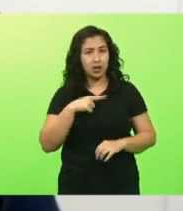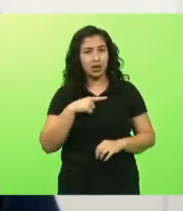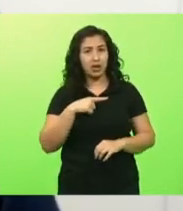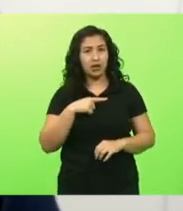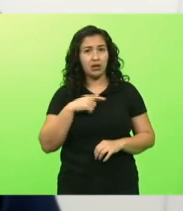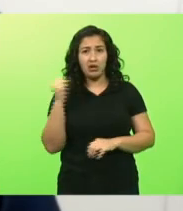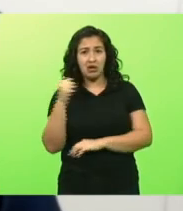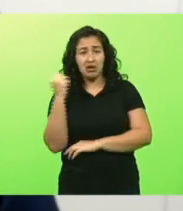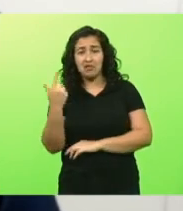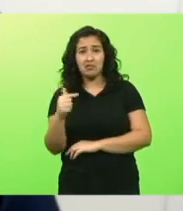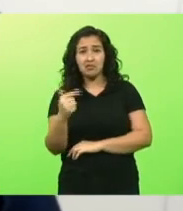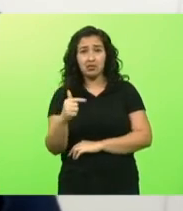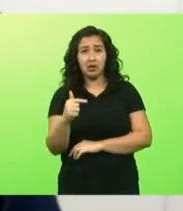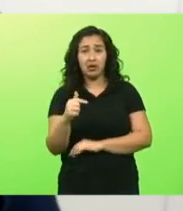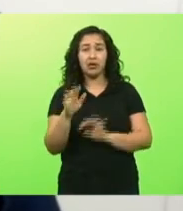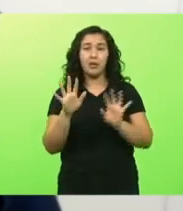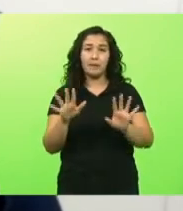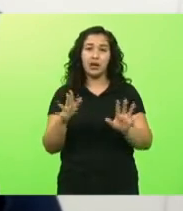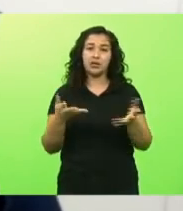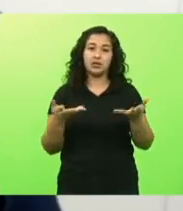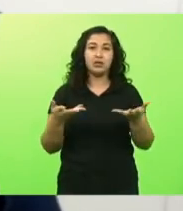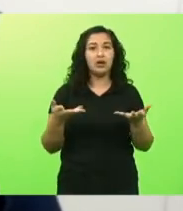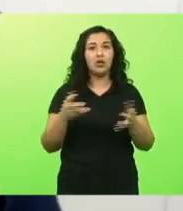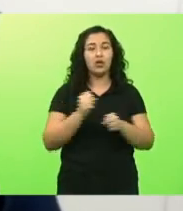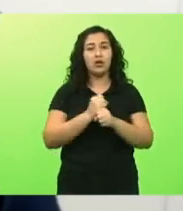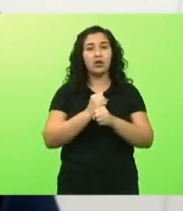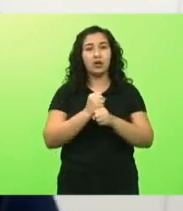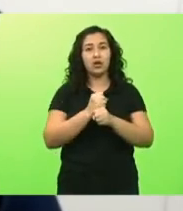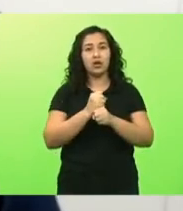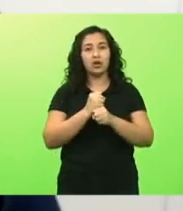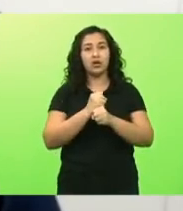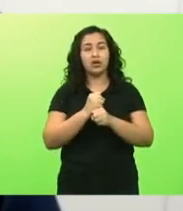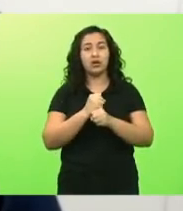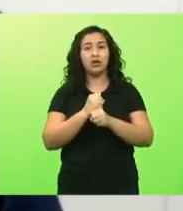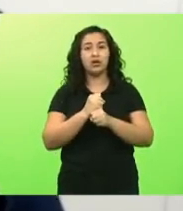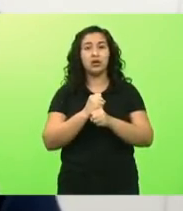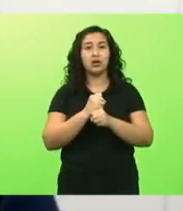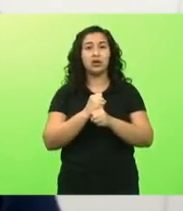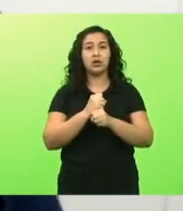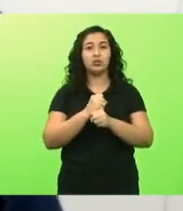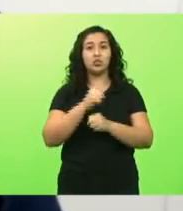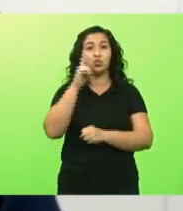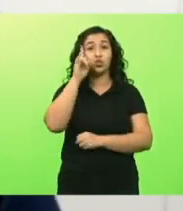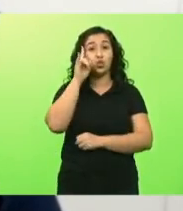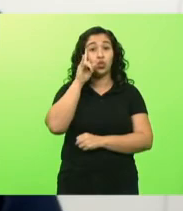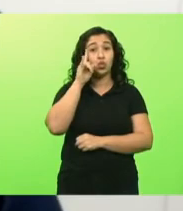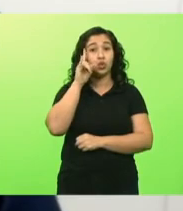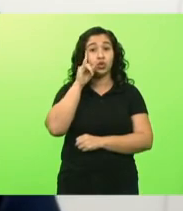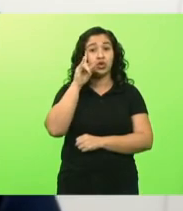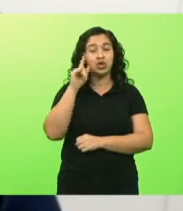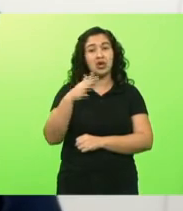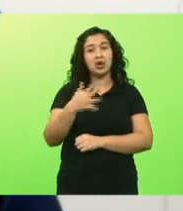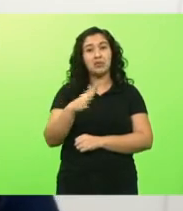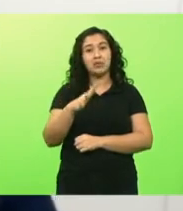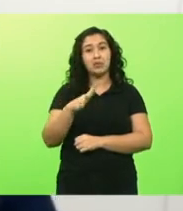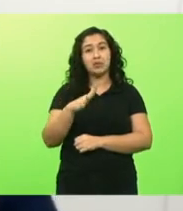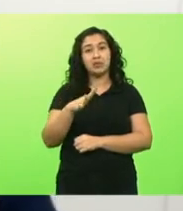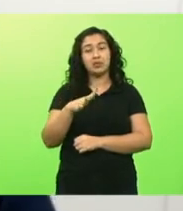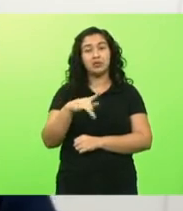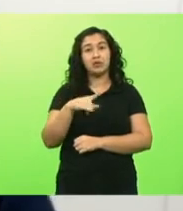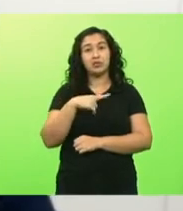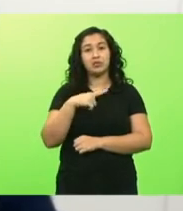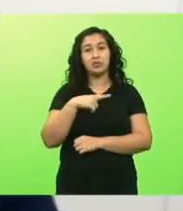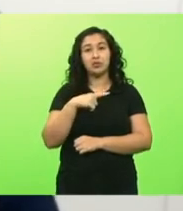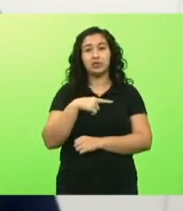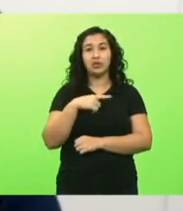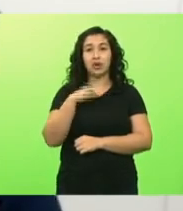tivemos, nesse ano, por dia, uma média no Brasil, de todas